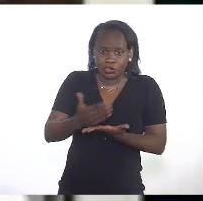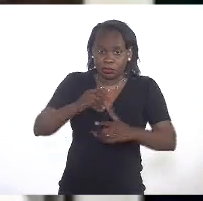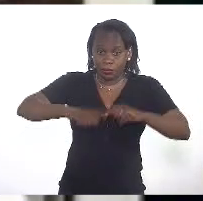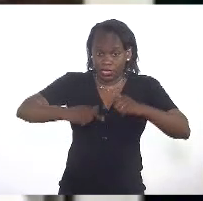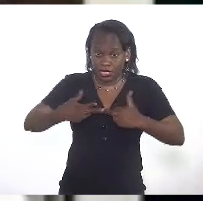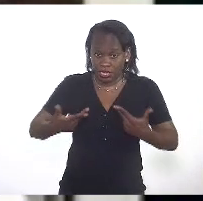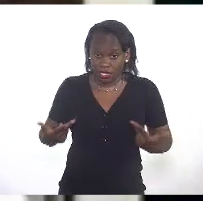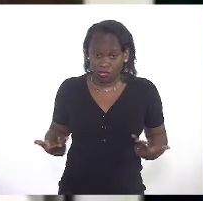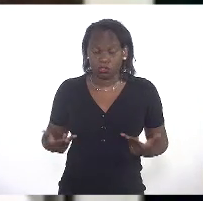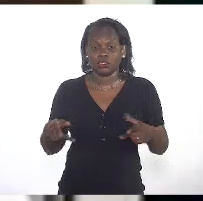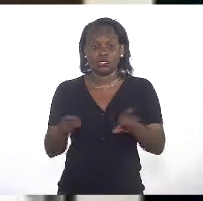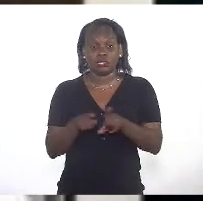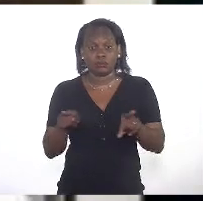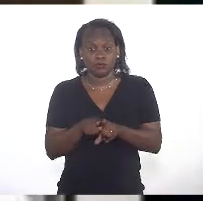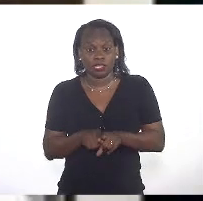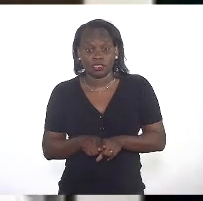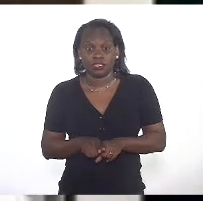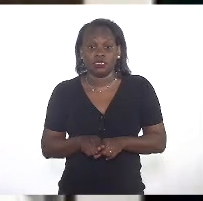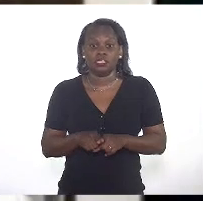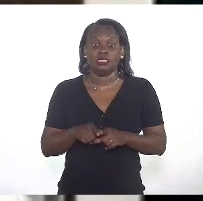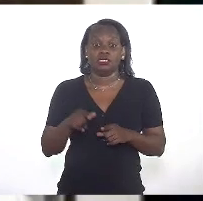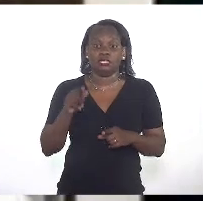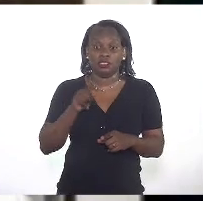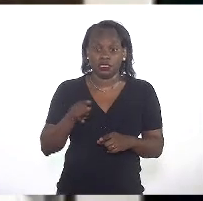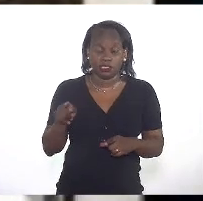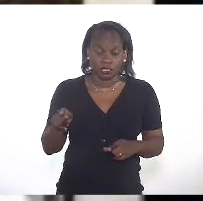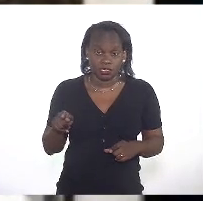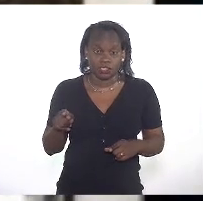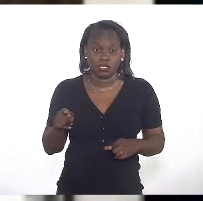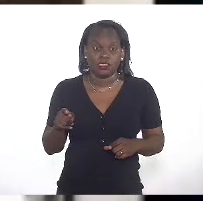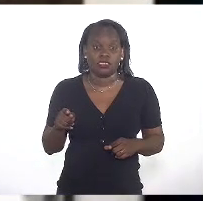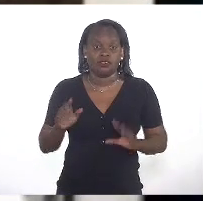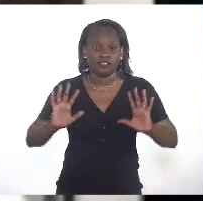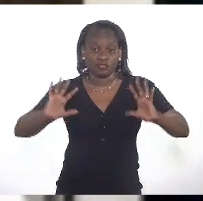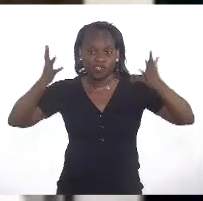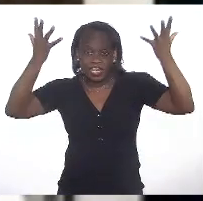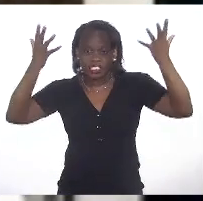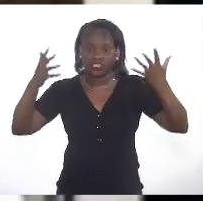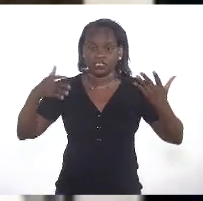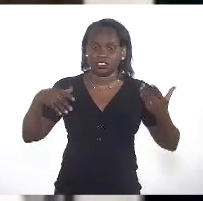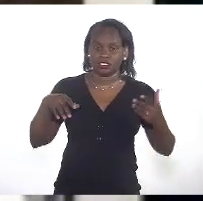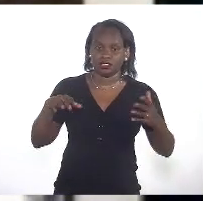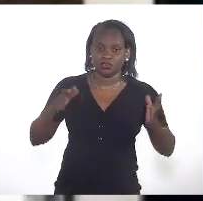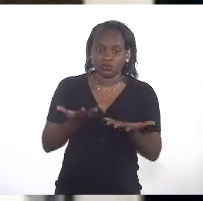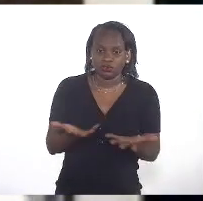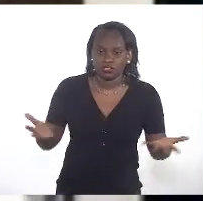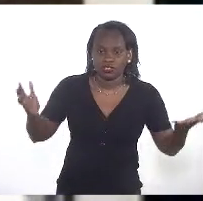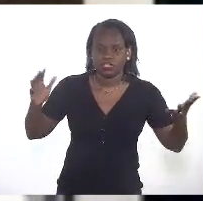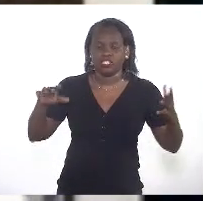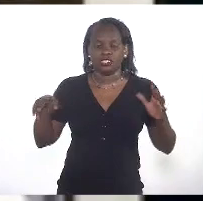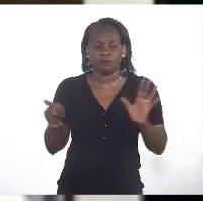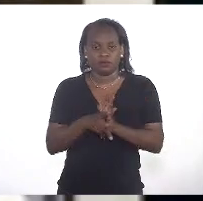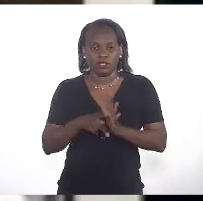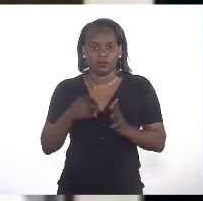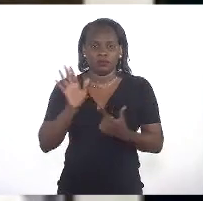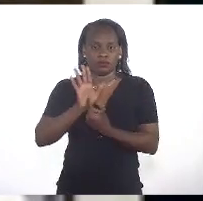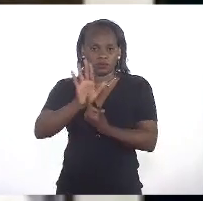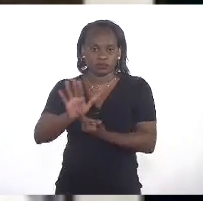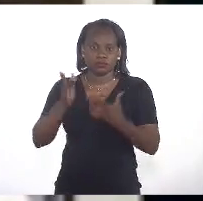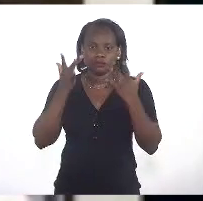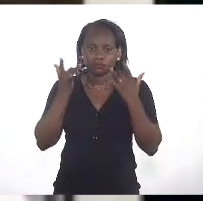material, e as festas, celebrações, formas de